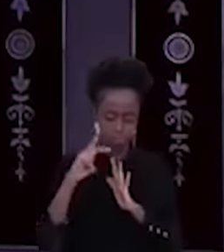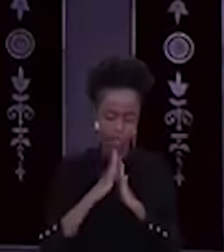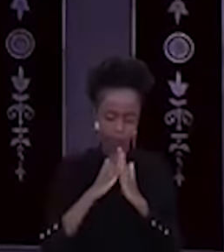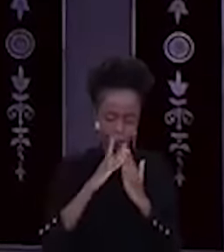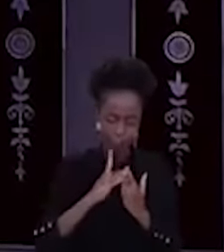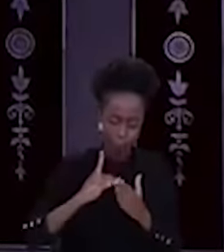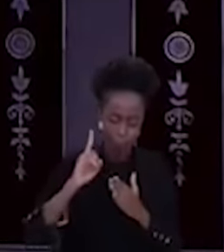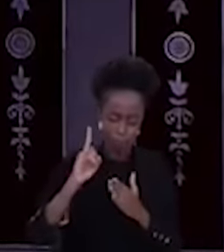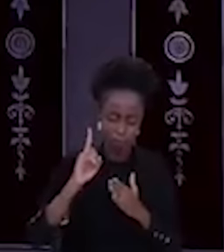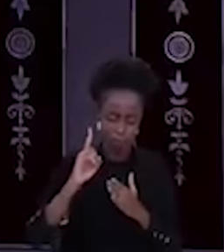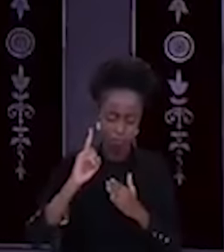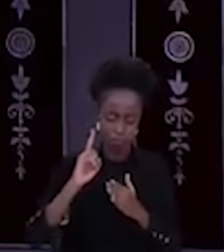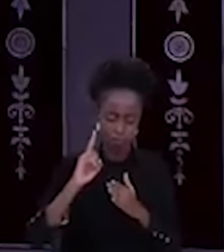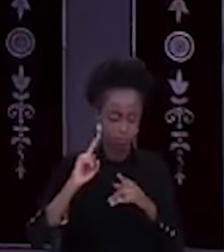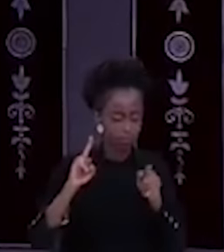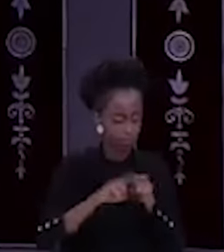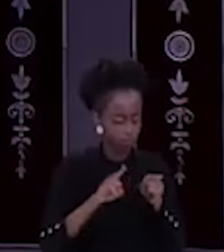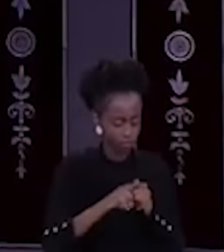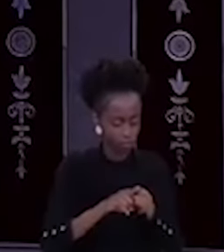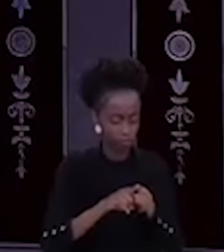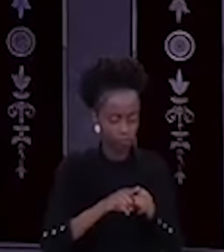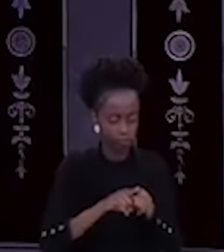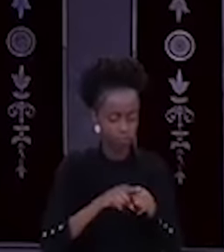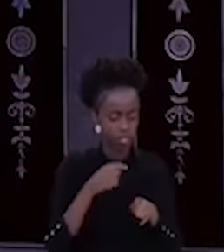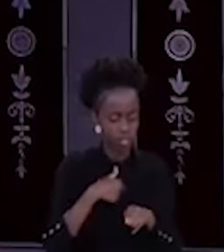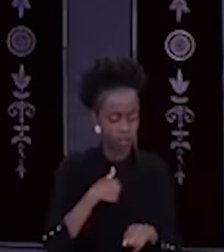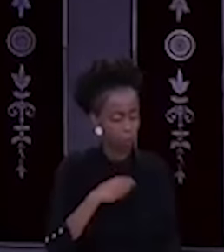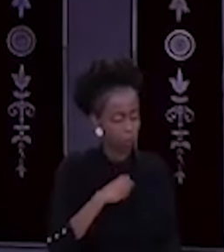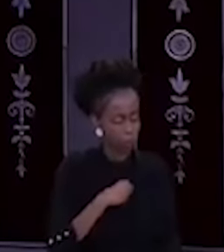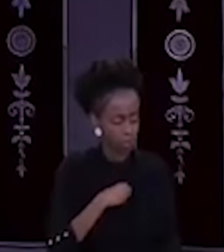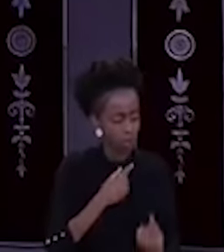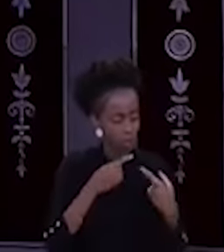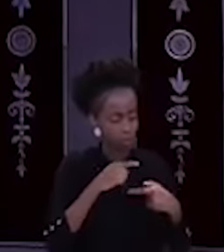pequei contra a minha dignidade, pequei contra a minha fé,